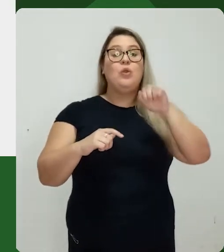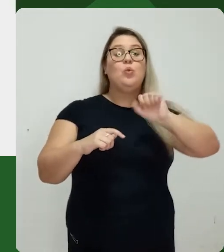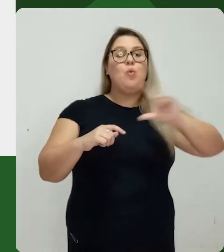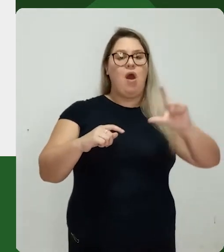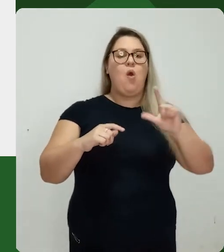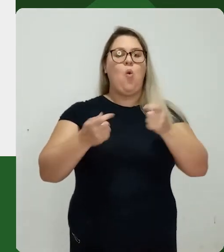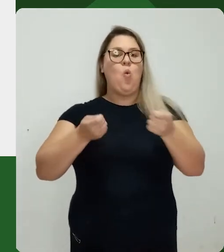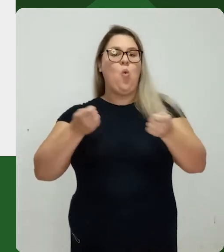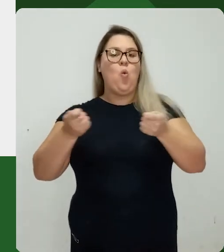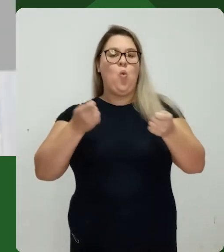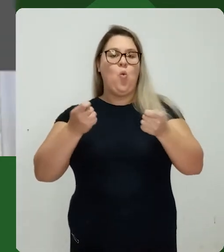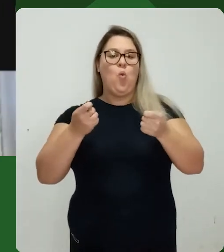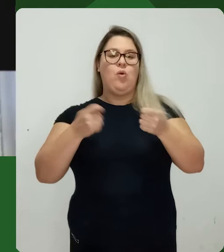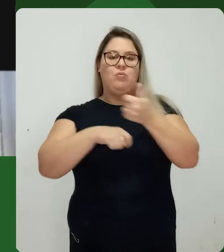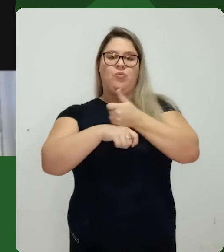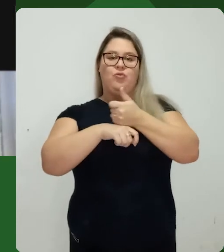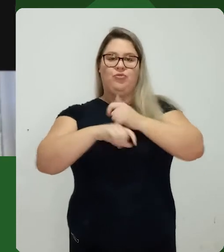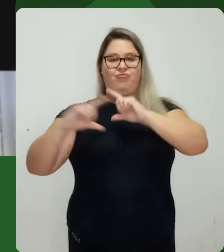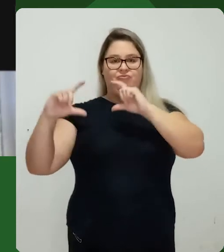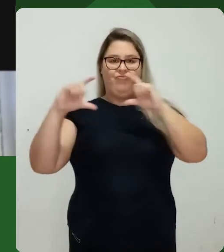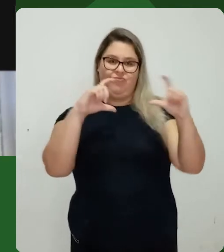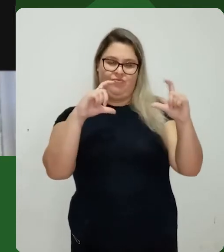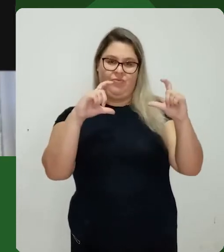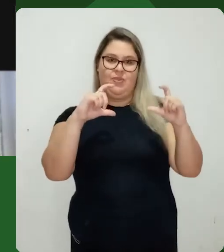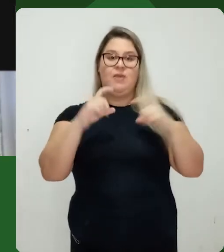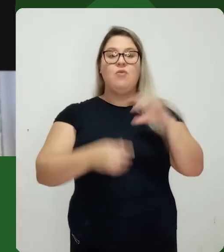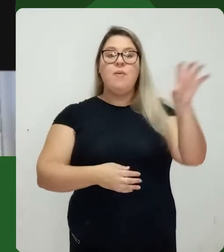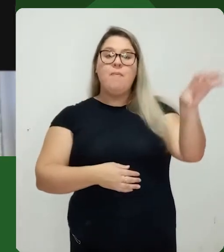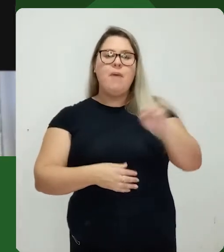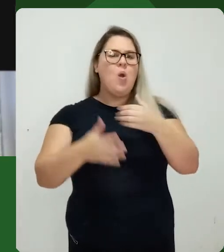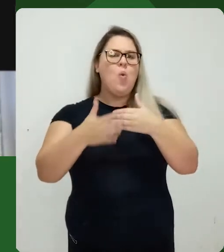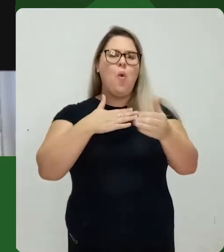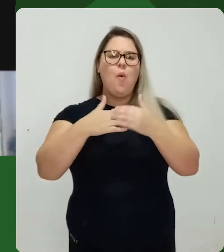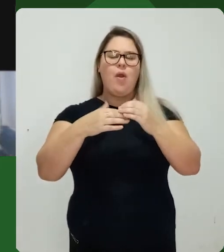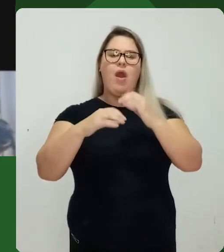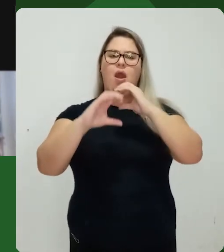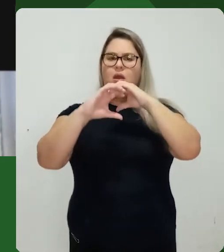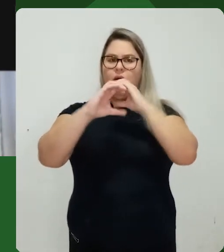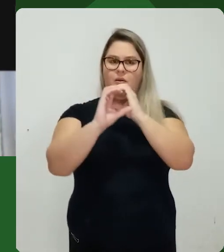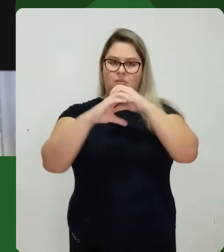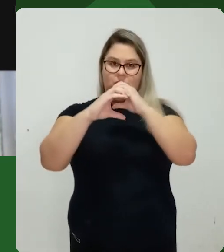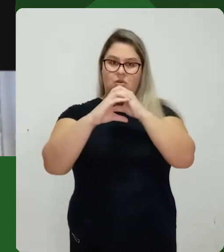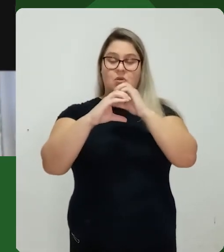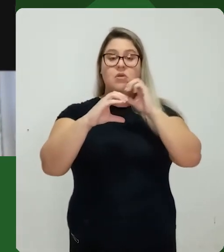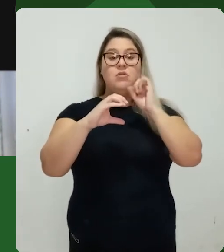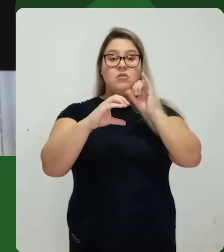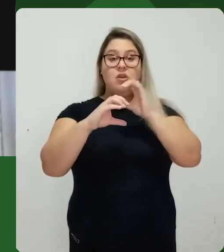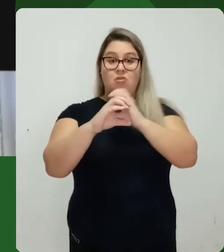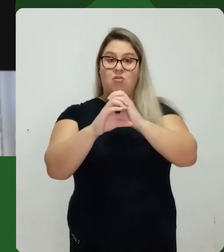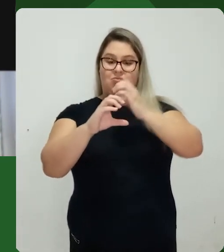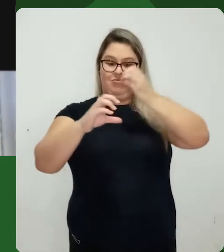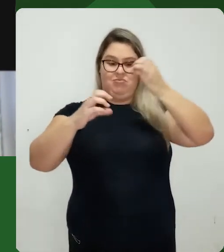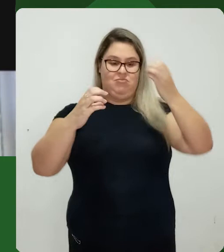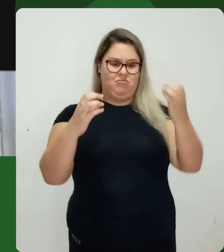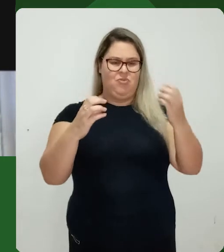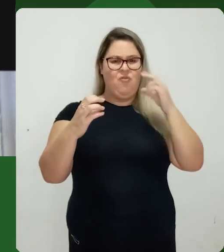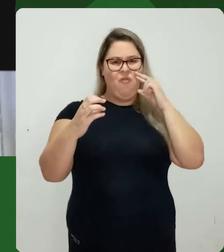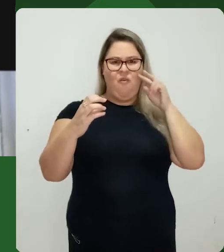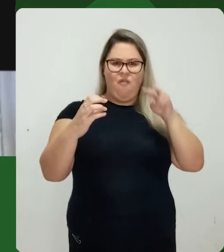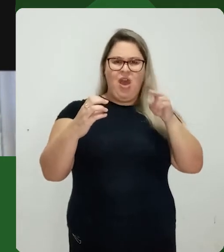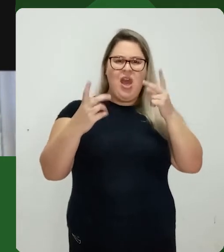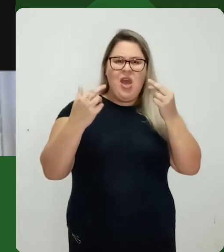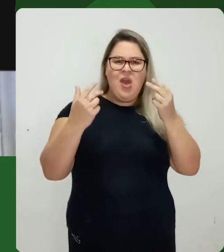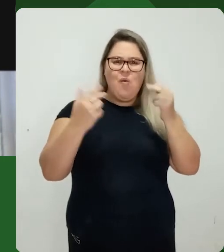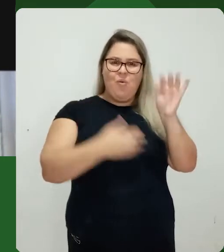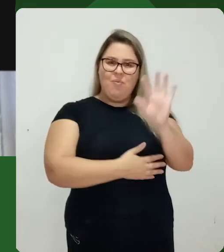fotógrafo. E se a gente pega uma câmera, qualquer câmera, tá? E se você cortar ela no meio, você vai ter